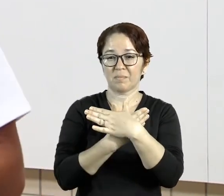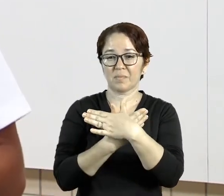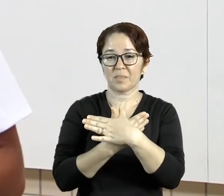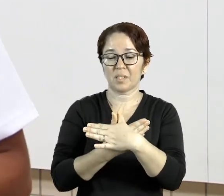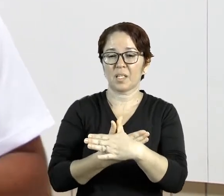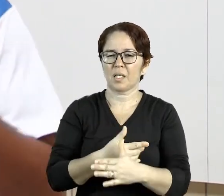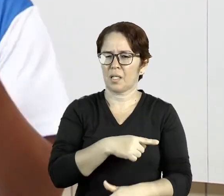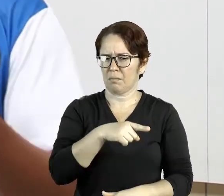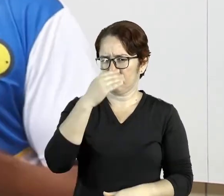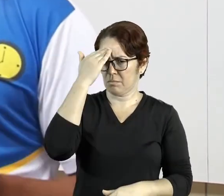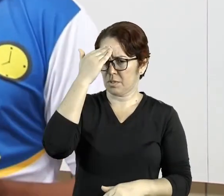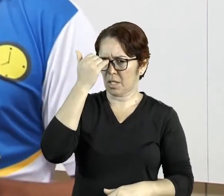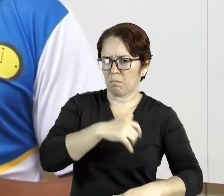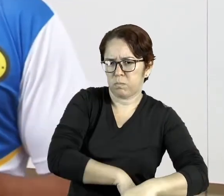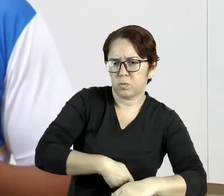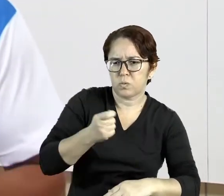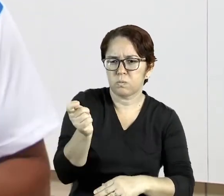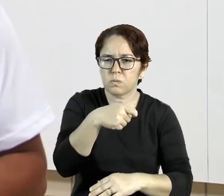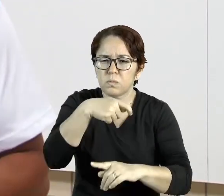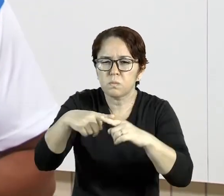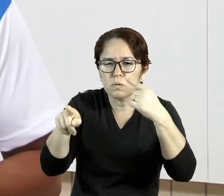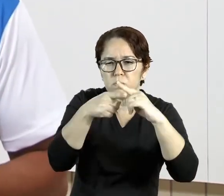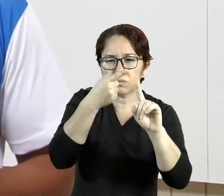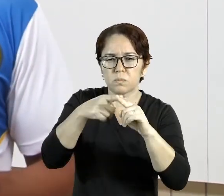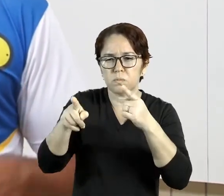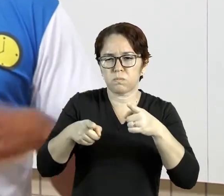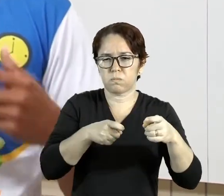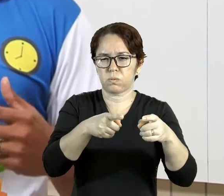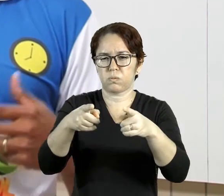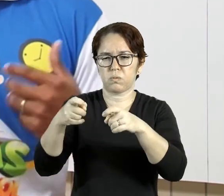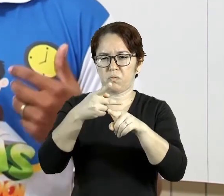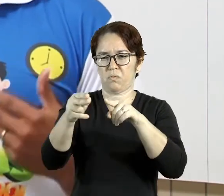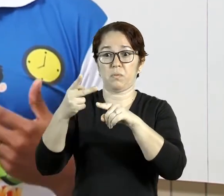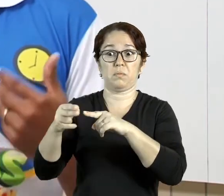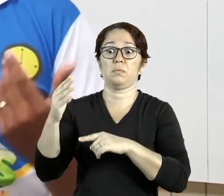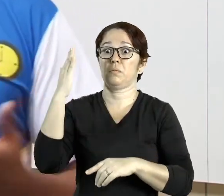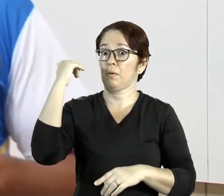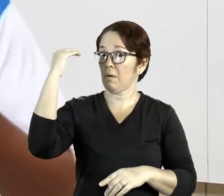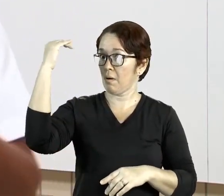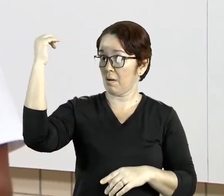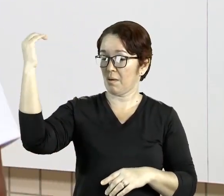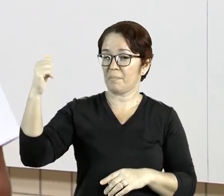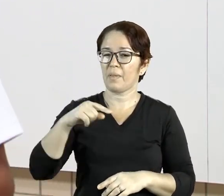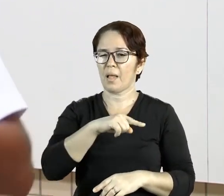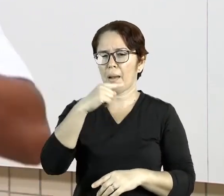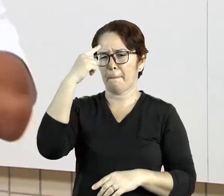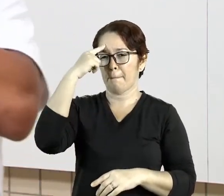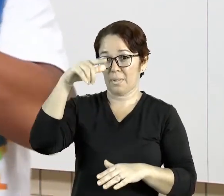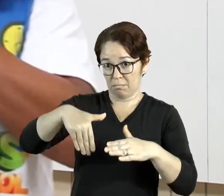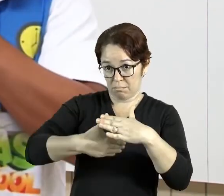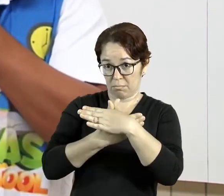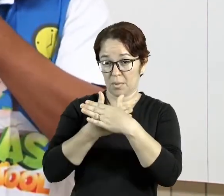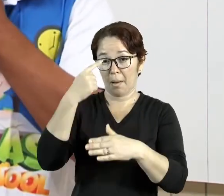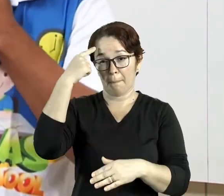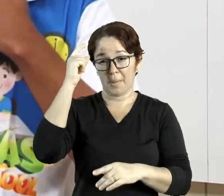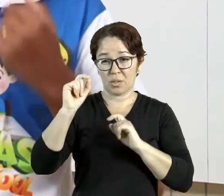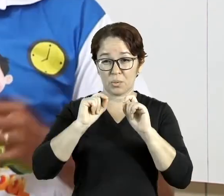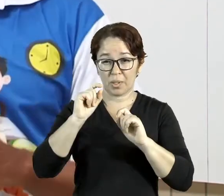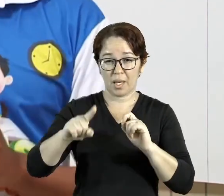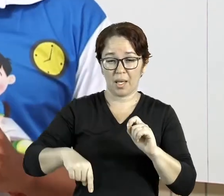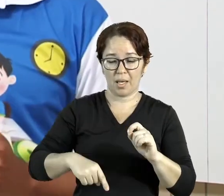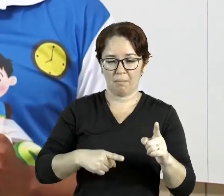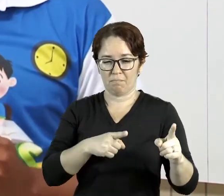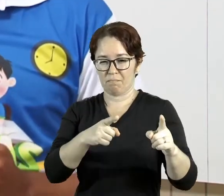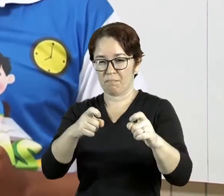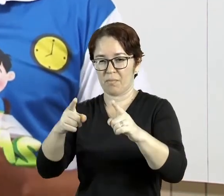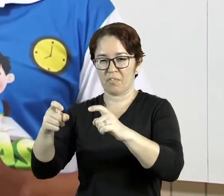das principais atividades dos povos astecas, tá? Então, eles achavam que a guerra era sagrada, beleza? Então, eles